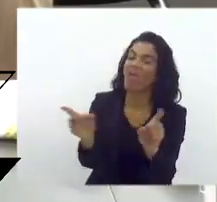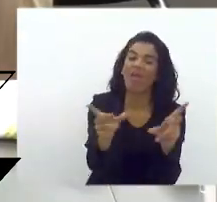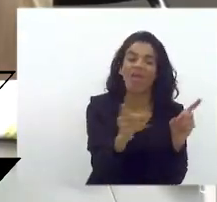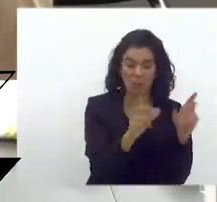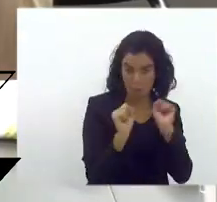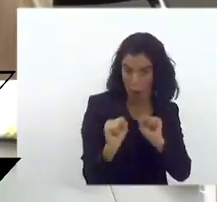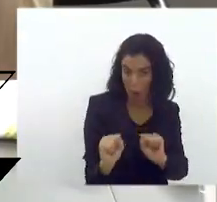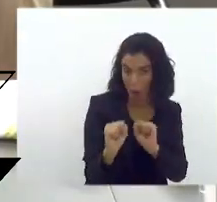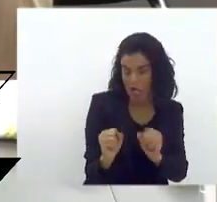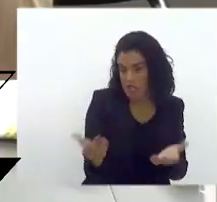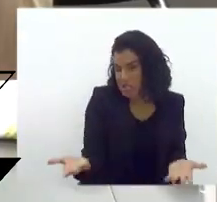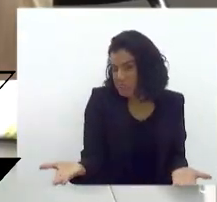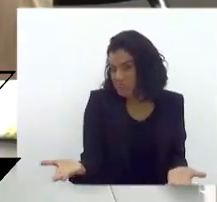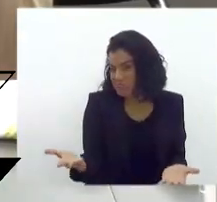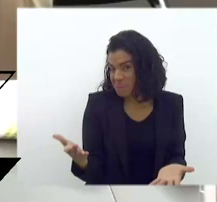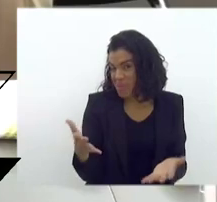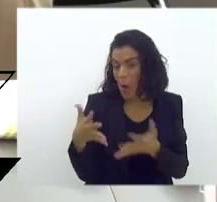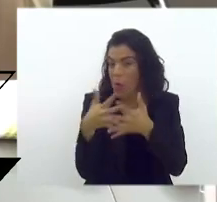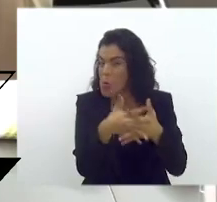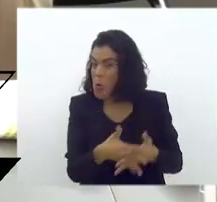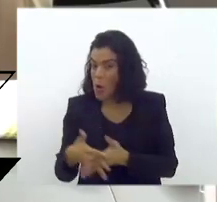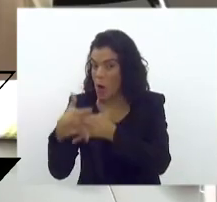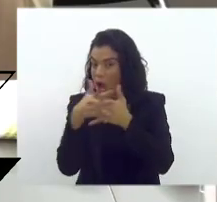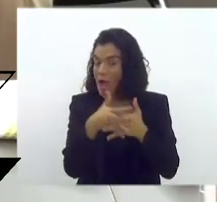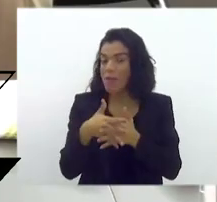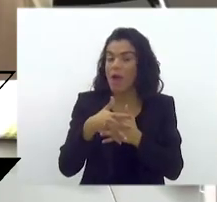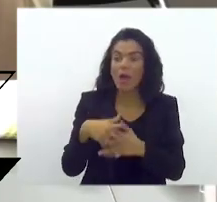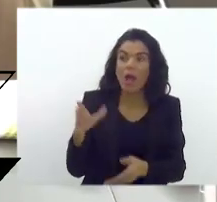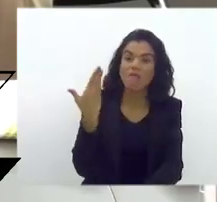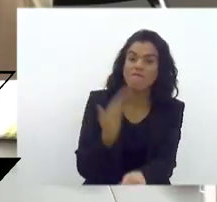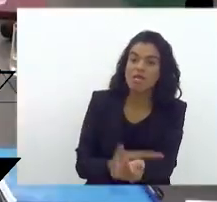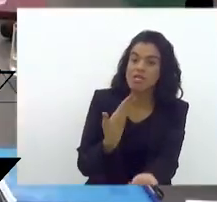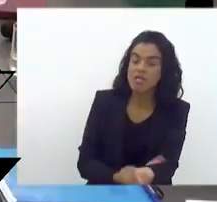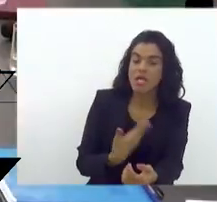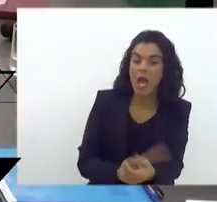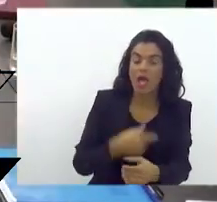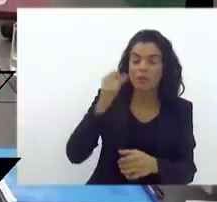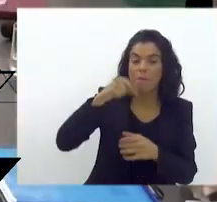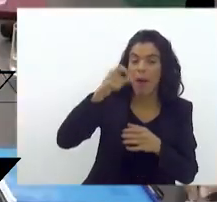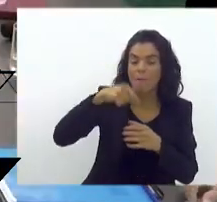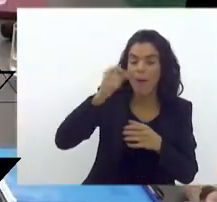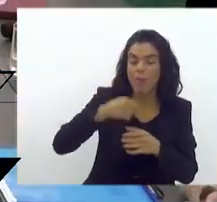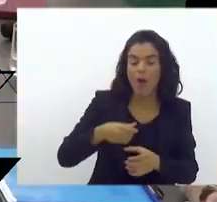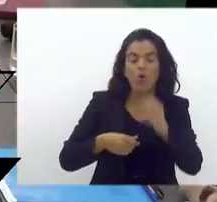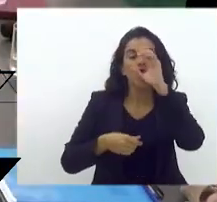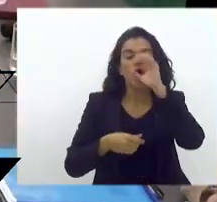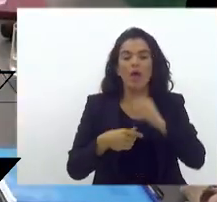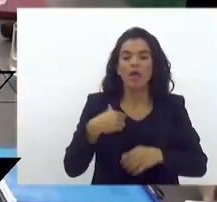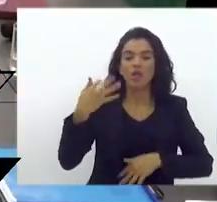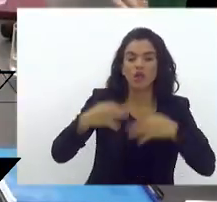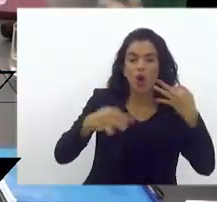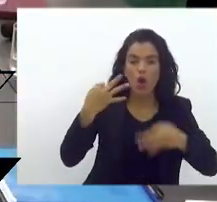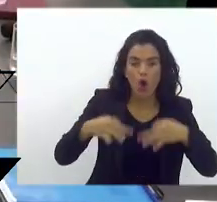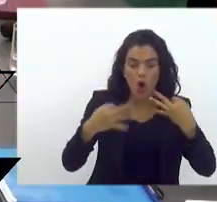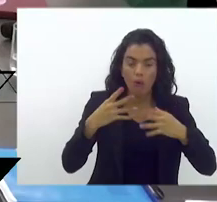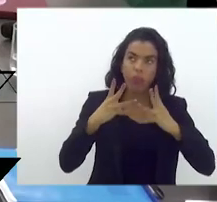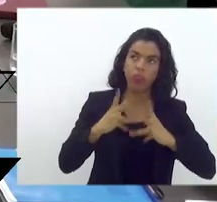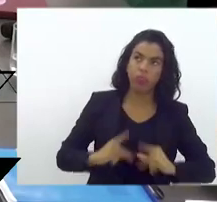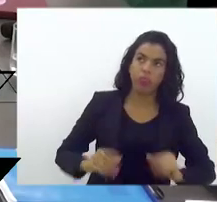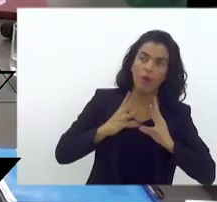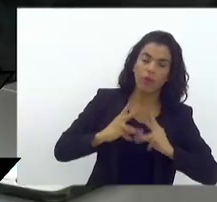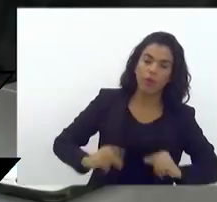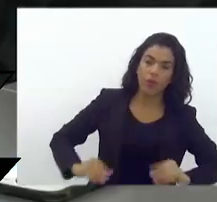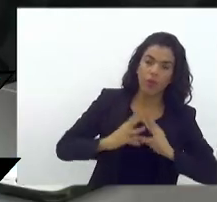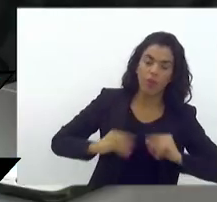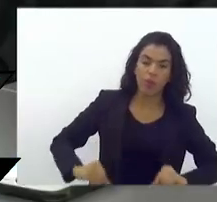quilos. Né? Não, e o americano se vicia muito em analgésico, né? Também. E ninguém fala nada. Então, esse projeto, o item